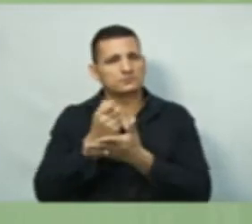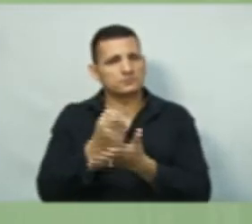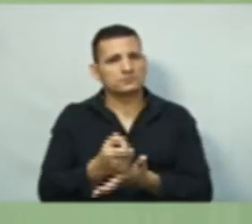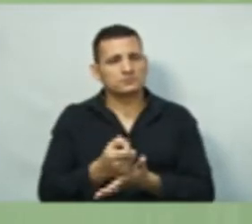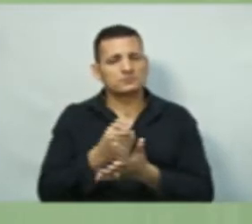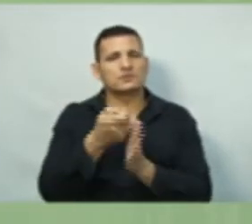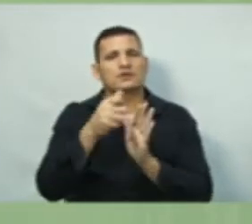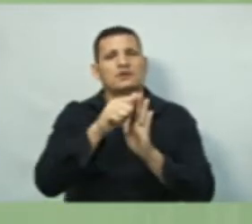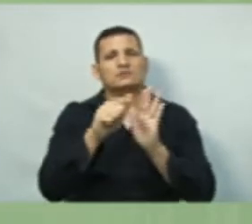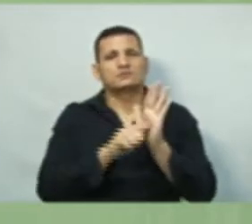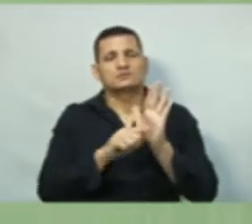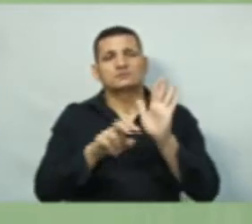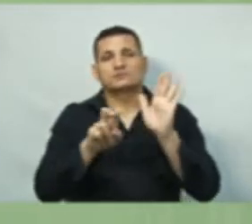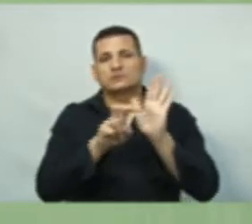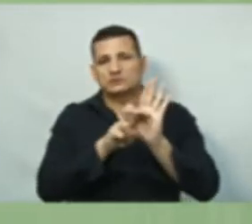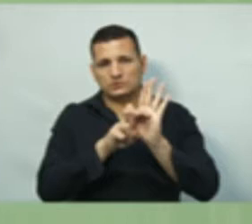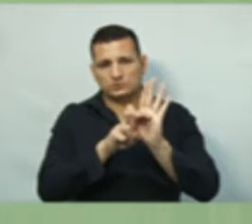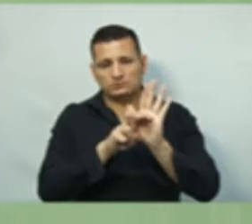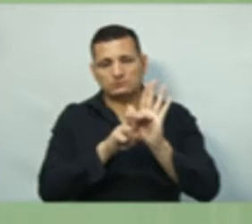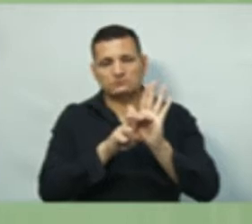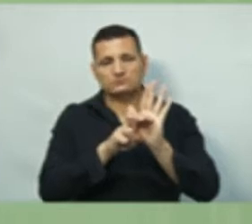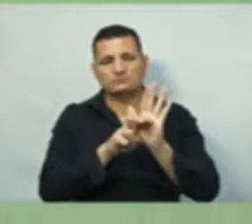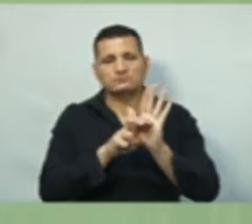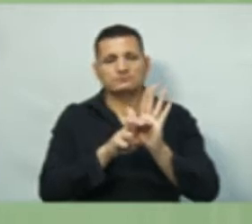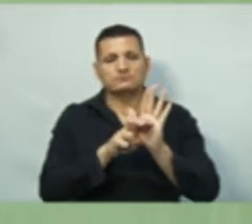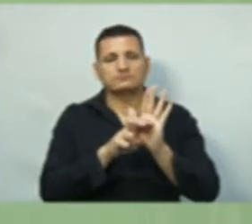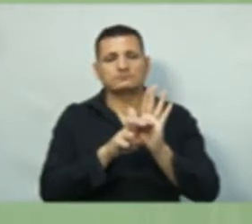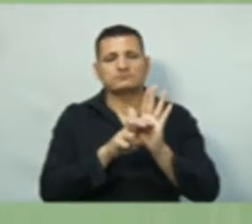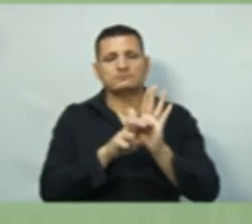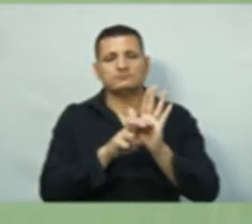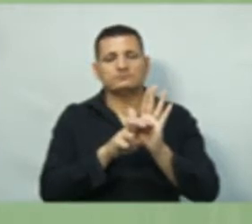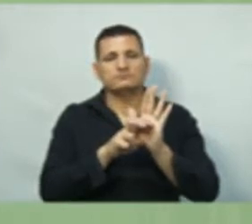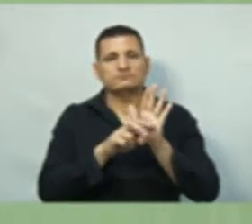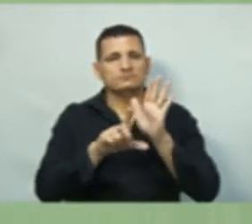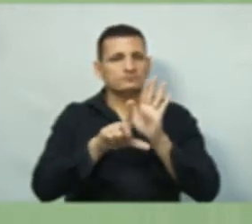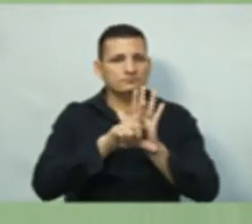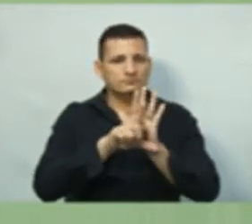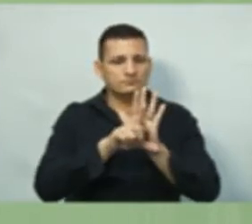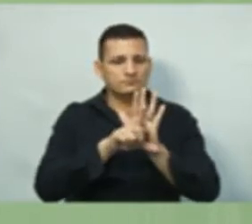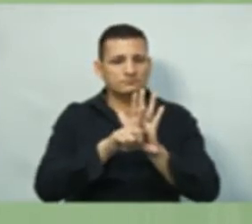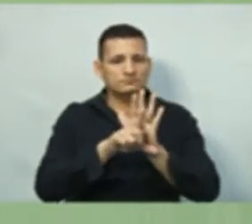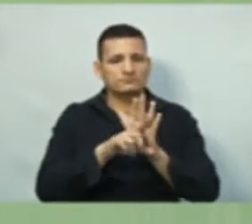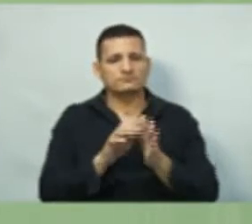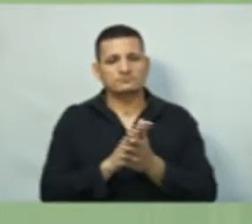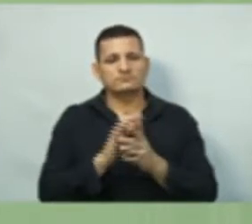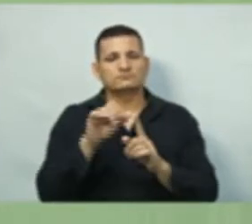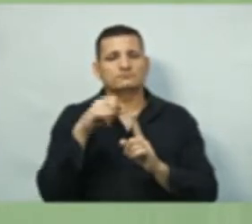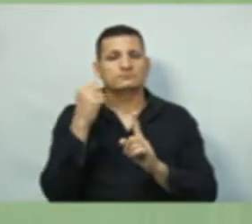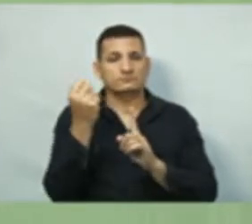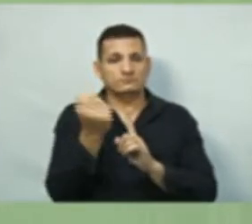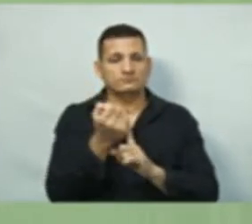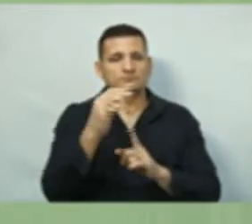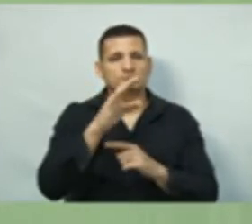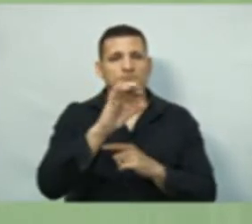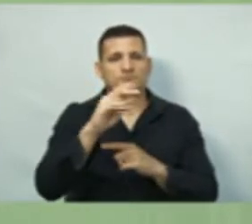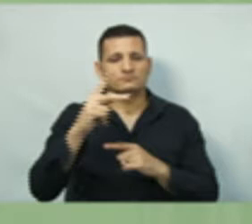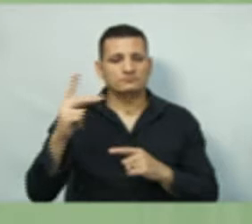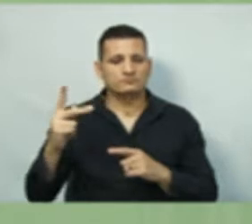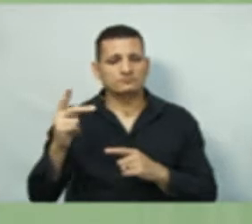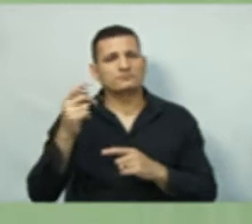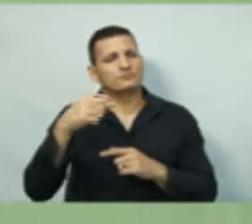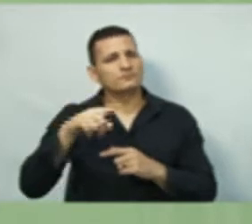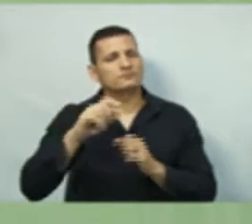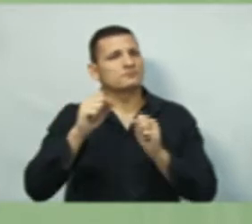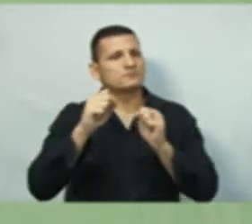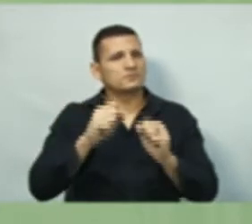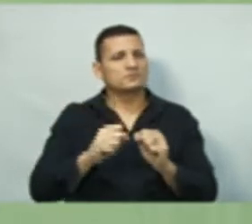Cooperativista, a saber, mais um artigo da lei. As sociedades cooperativas poderão